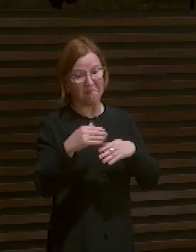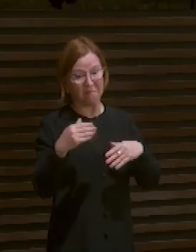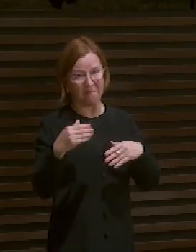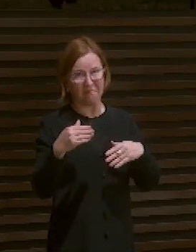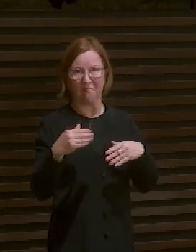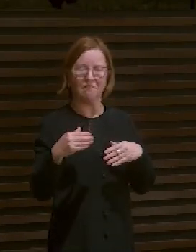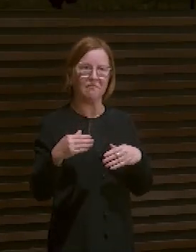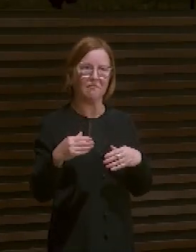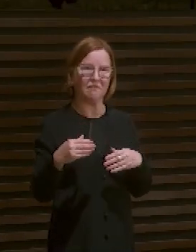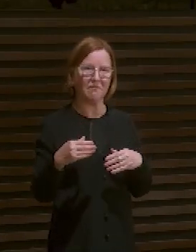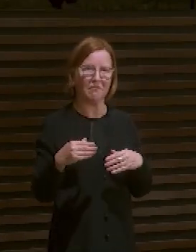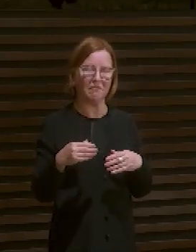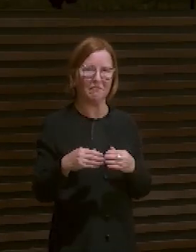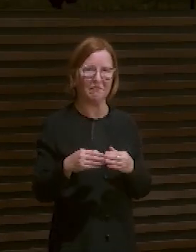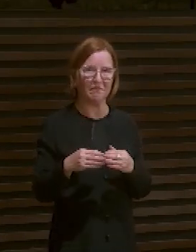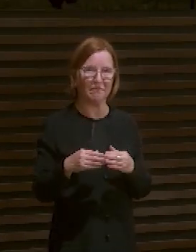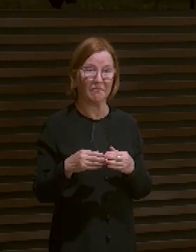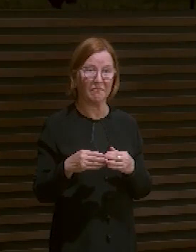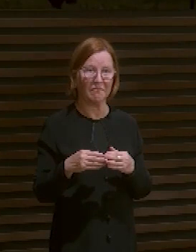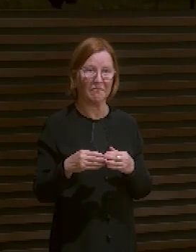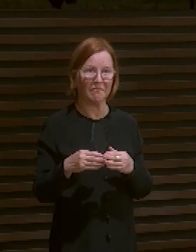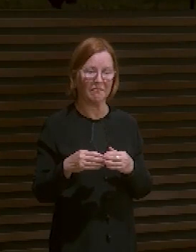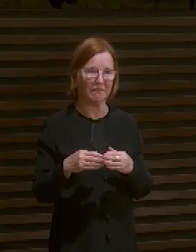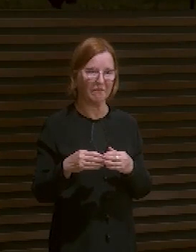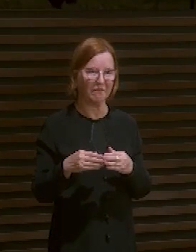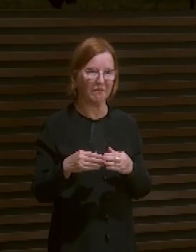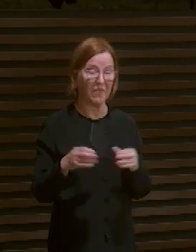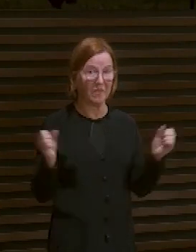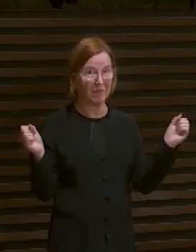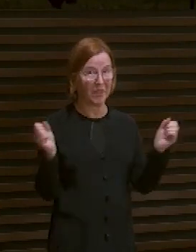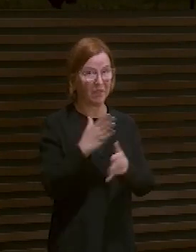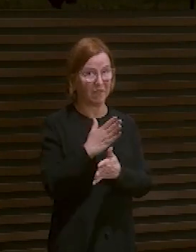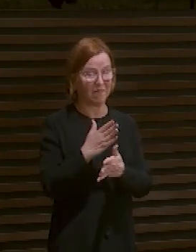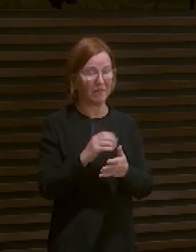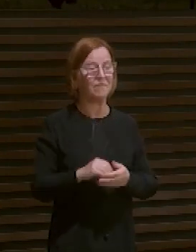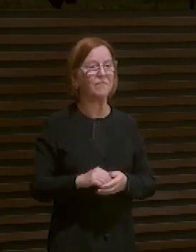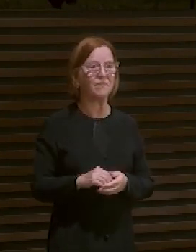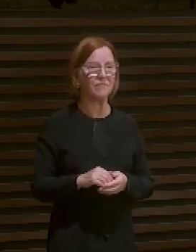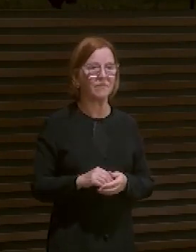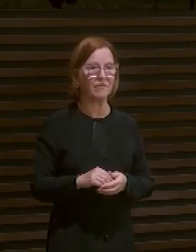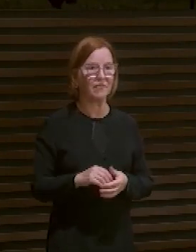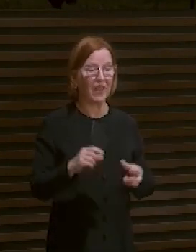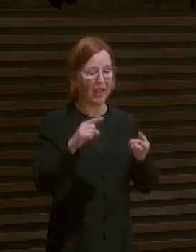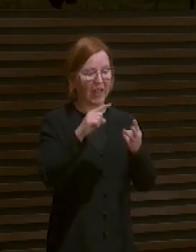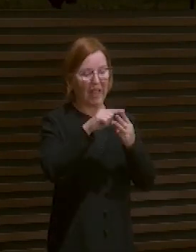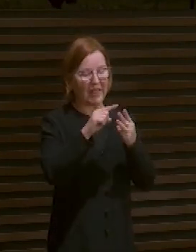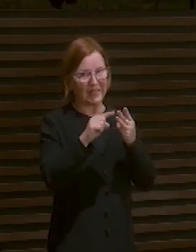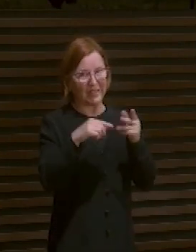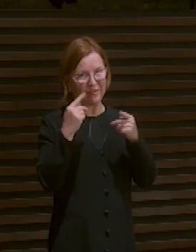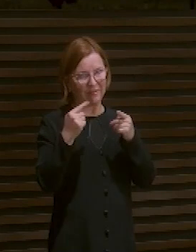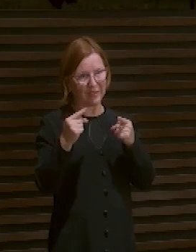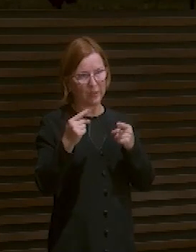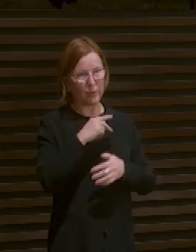atualizada, uma igreja mais moderna. Elas estavam falando que a pregação do